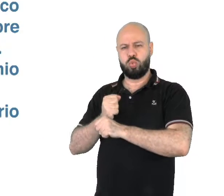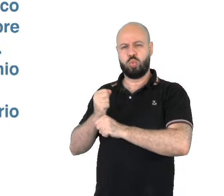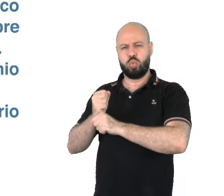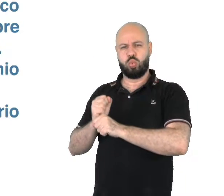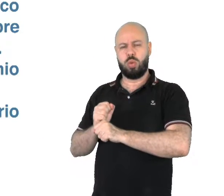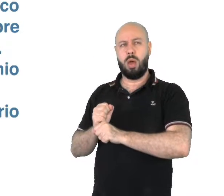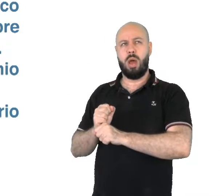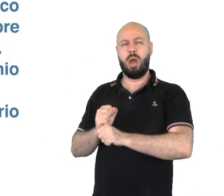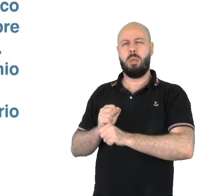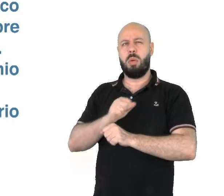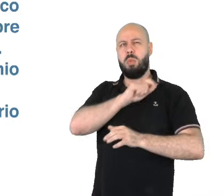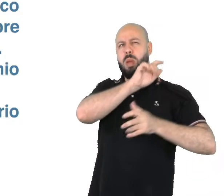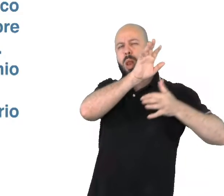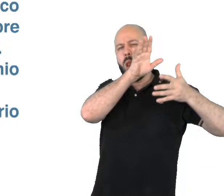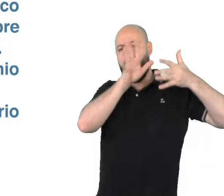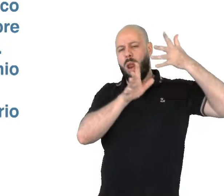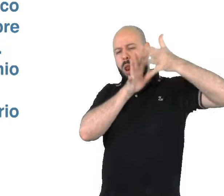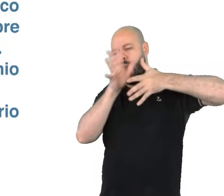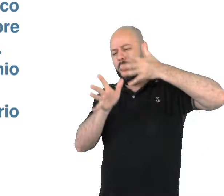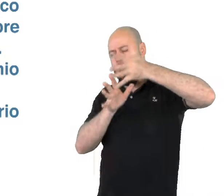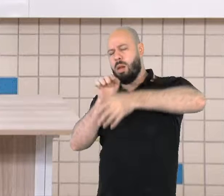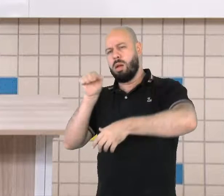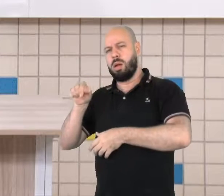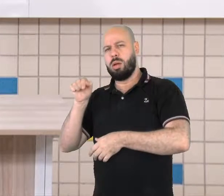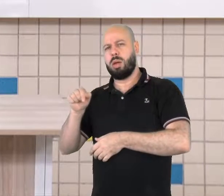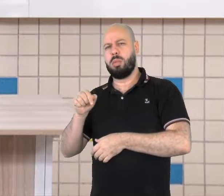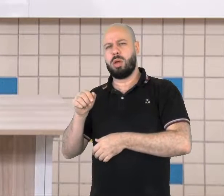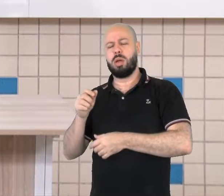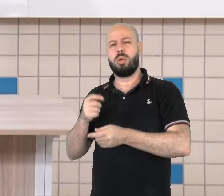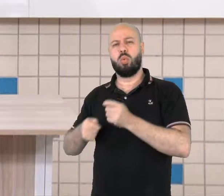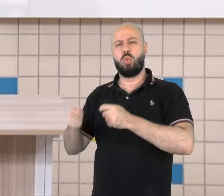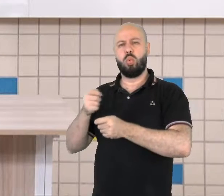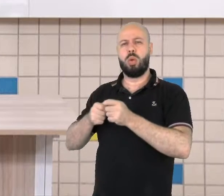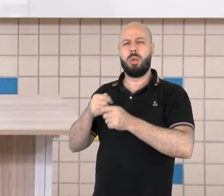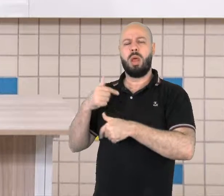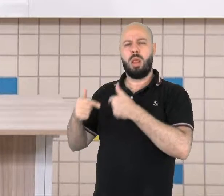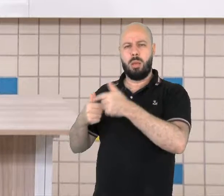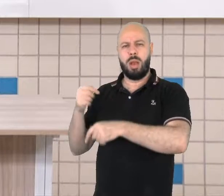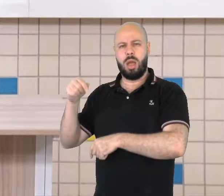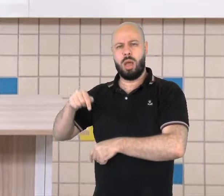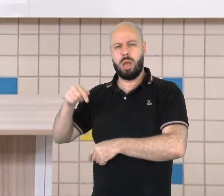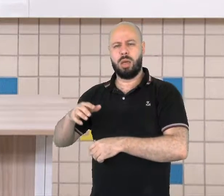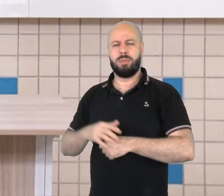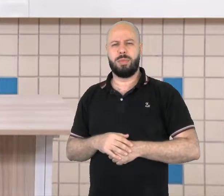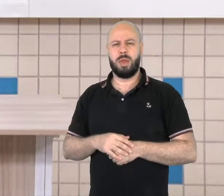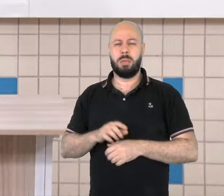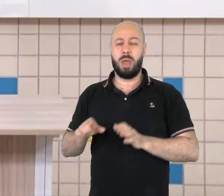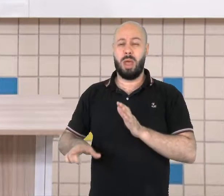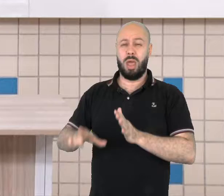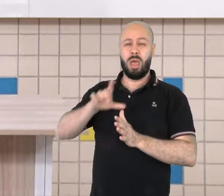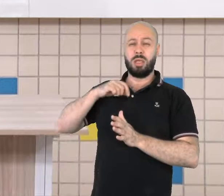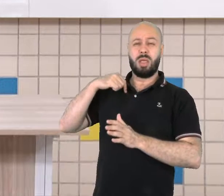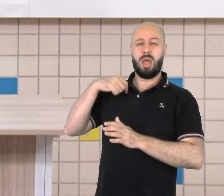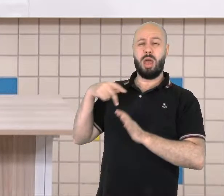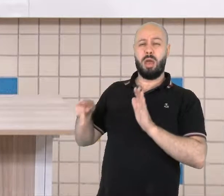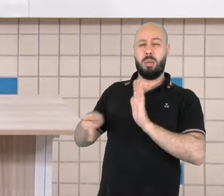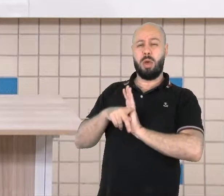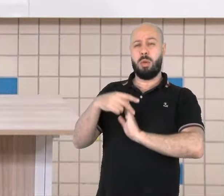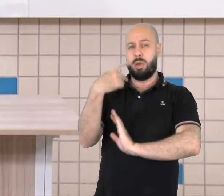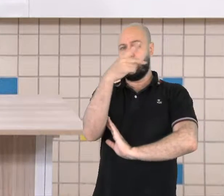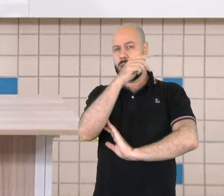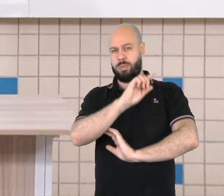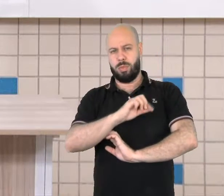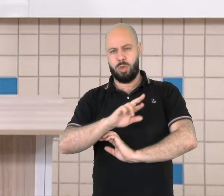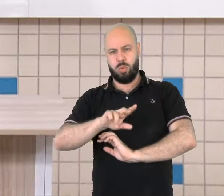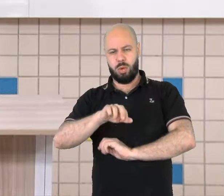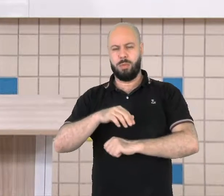trazer pessoas e começaram a desenvolver atividades aqui no território que não era o território deles. Tá? Então